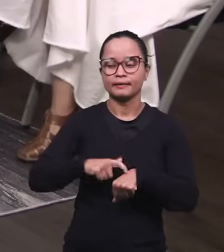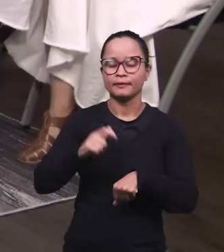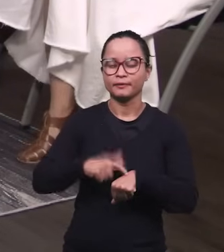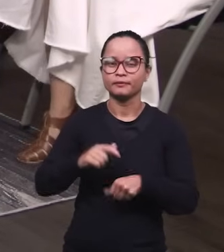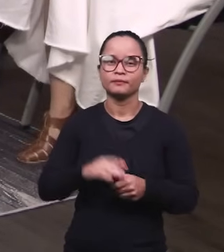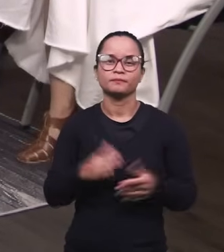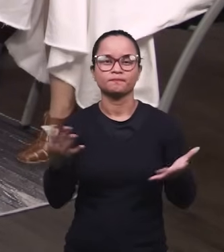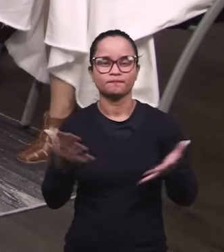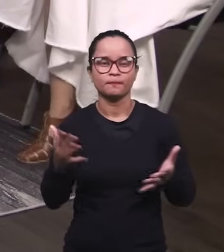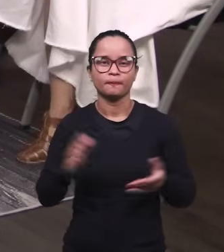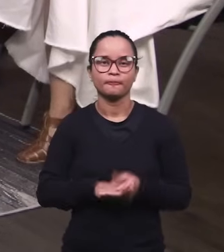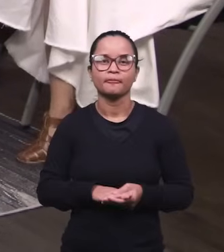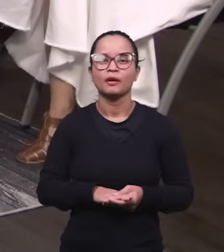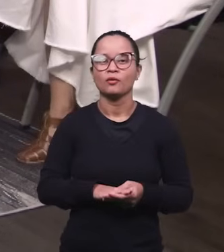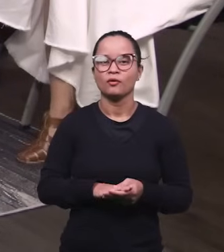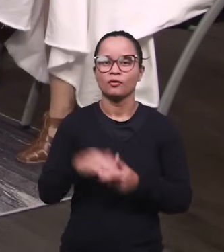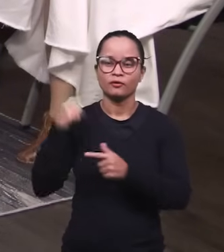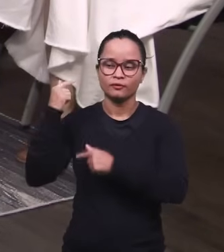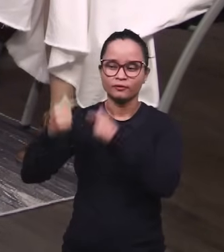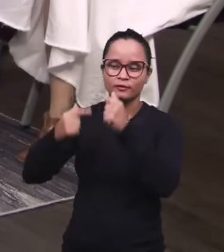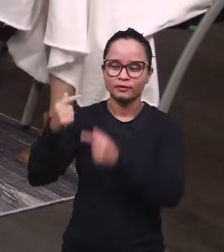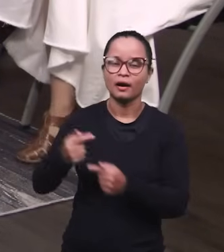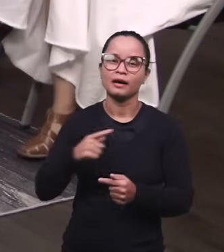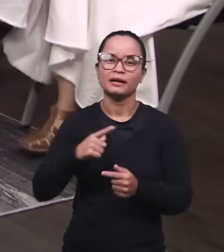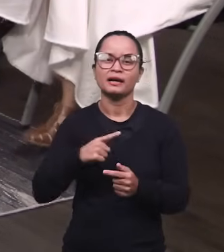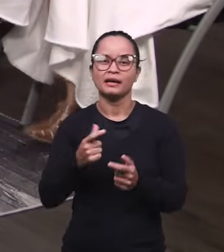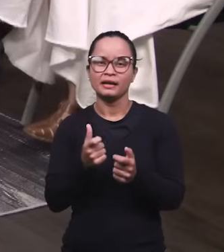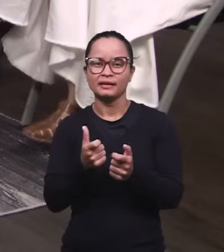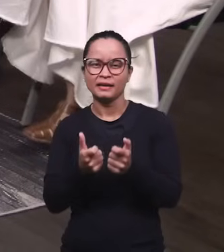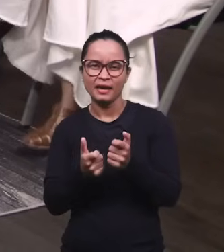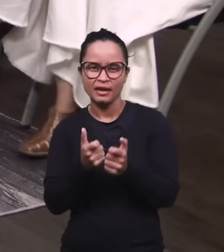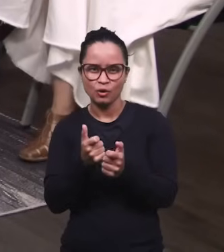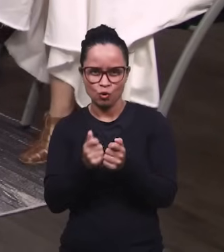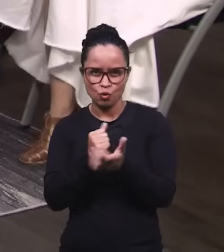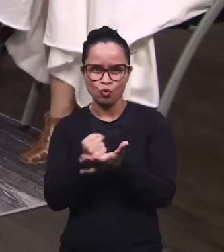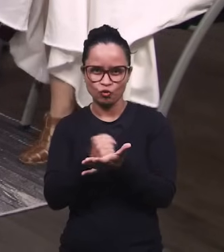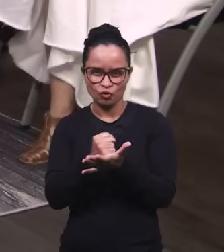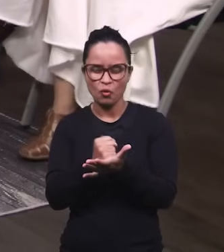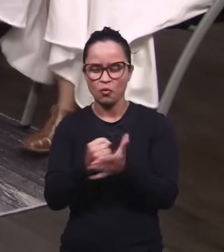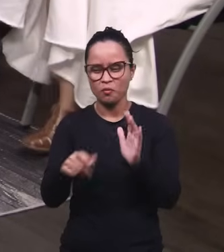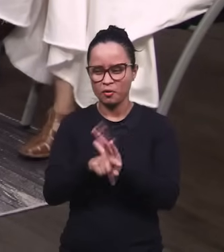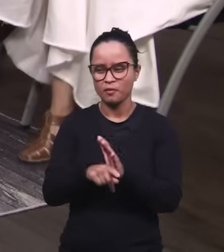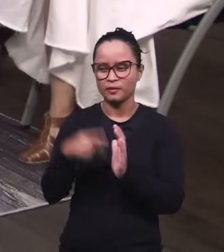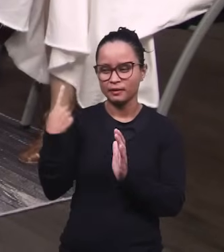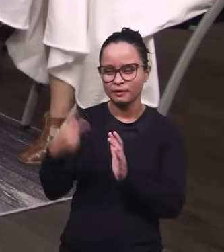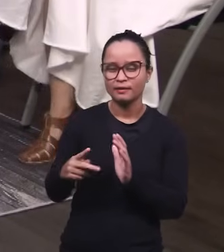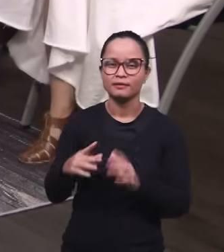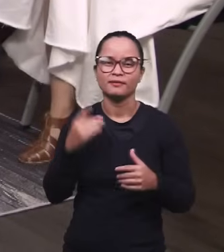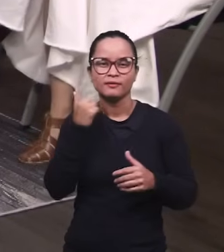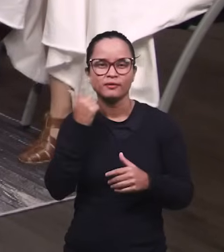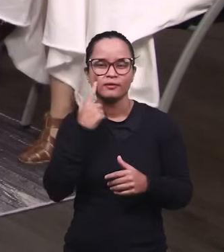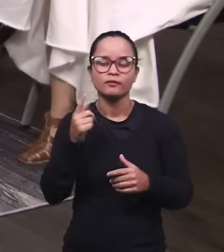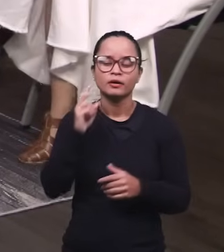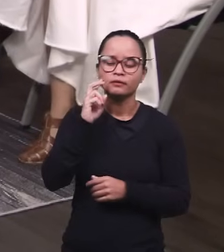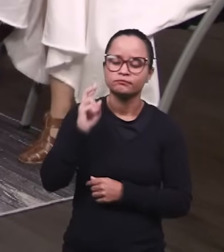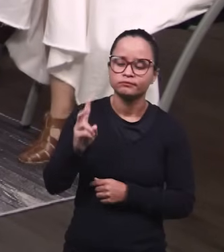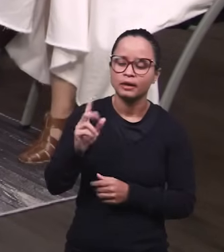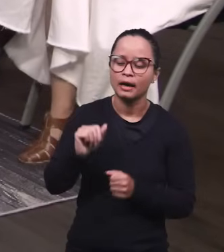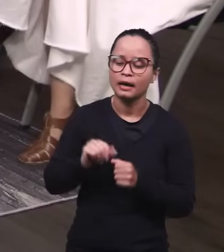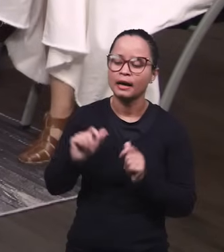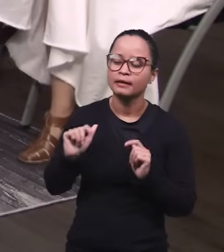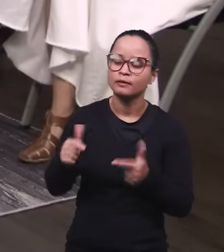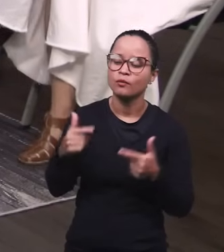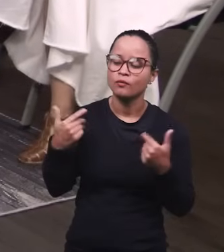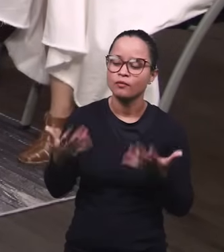tempo. Né? Hoje é a geração dele, sempre tem um joguinho, escolhe, vê o que ele está fazendo. Vê o que ele está fazendo,